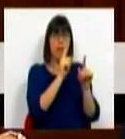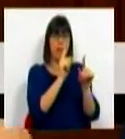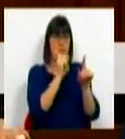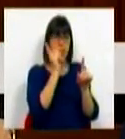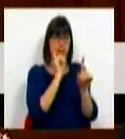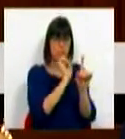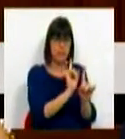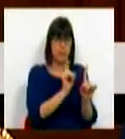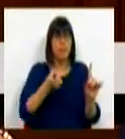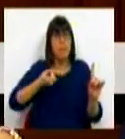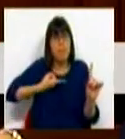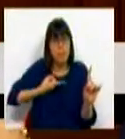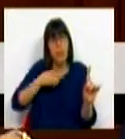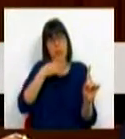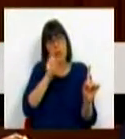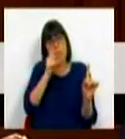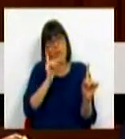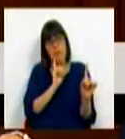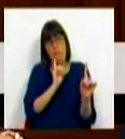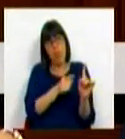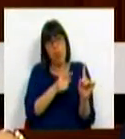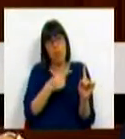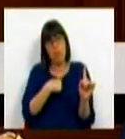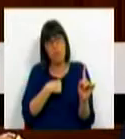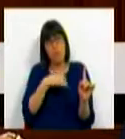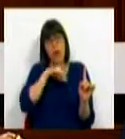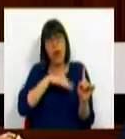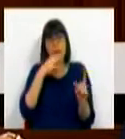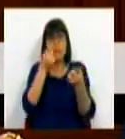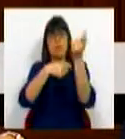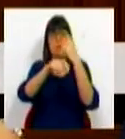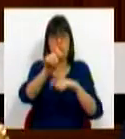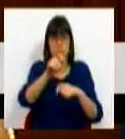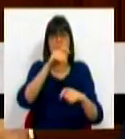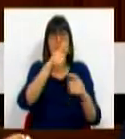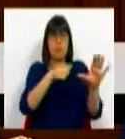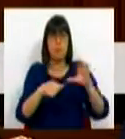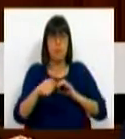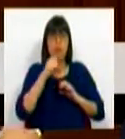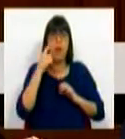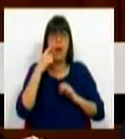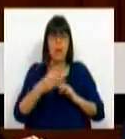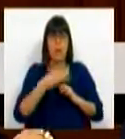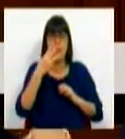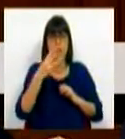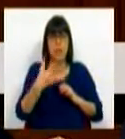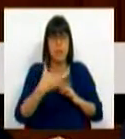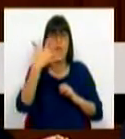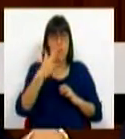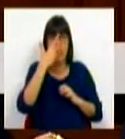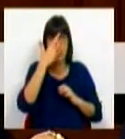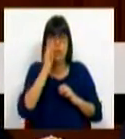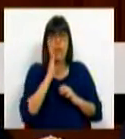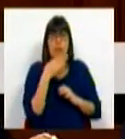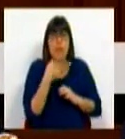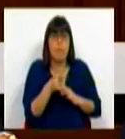momento. E eu tenho que, no fundo, dizer, ok, aquele valor eu vou recebê-lo quando vender o imóvel. Isso pode demorar 3 anos, 5 anos,